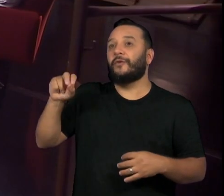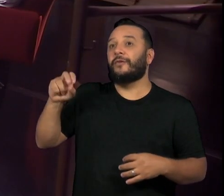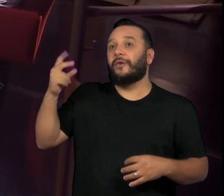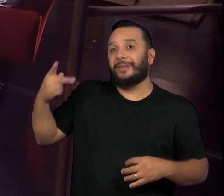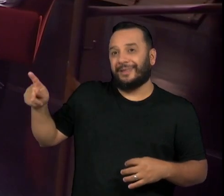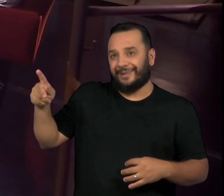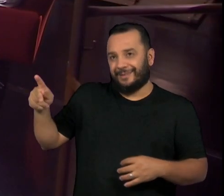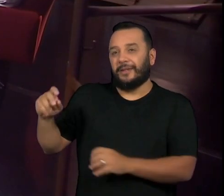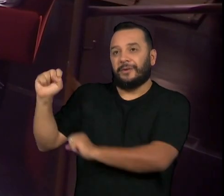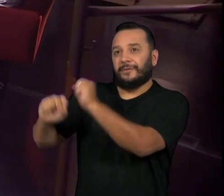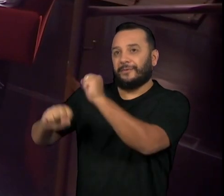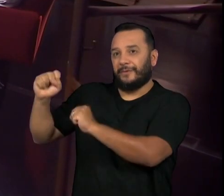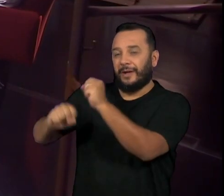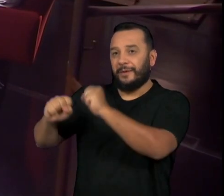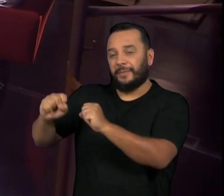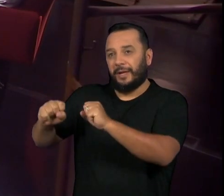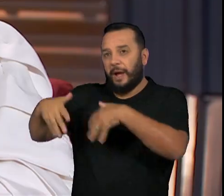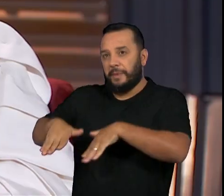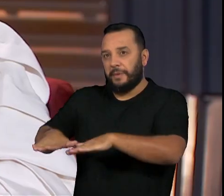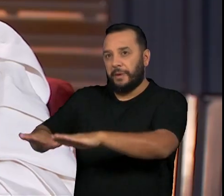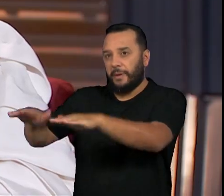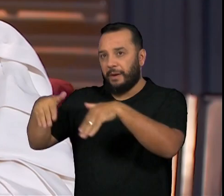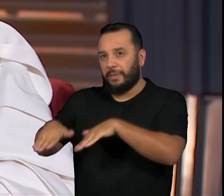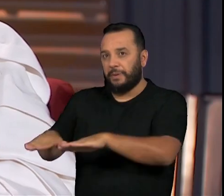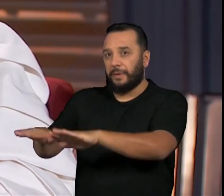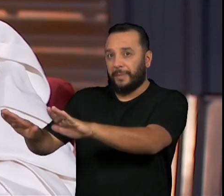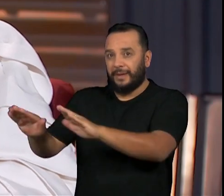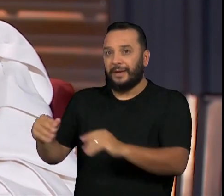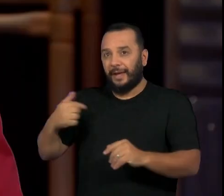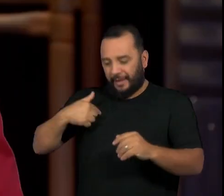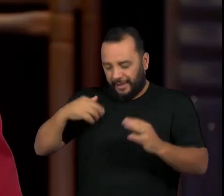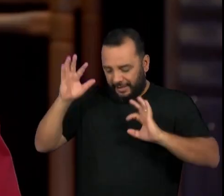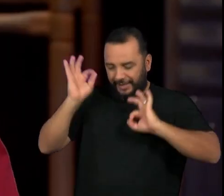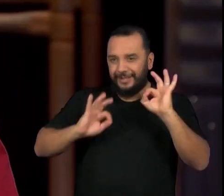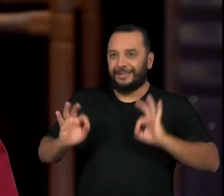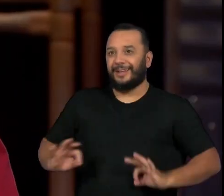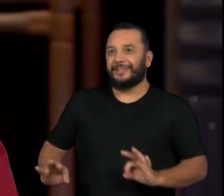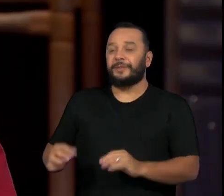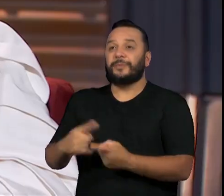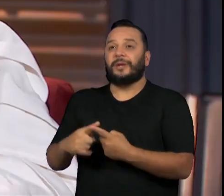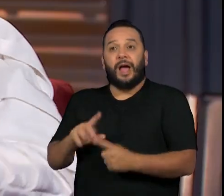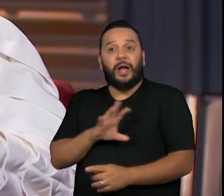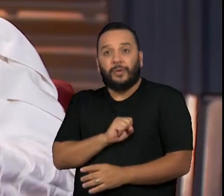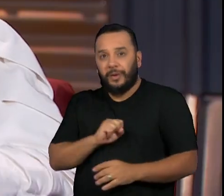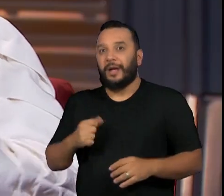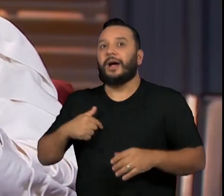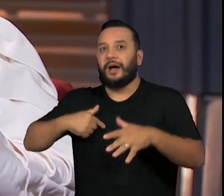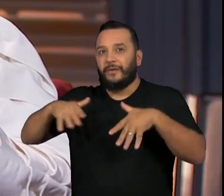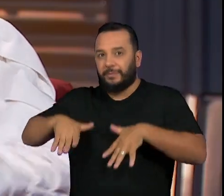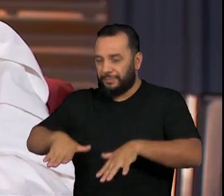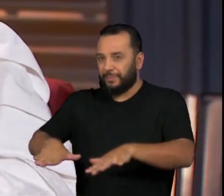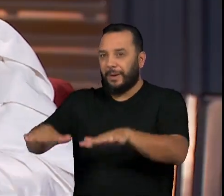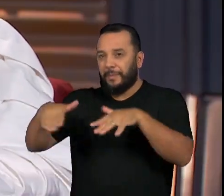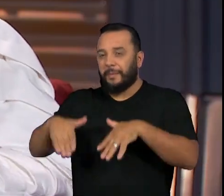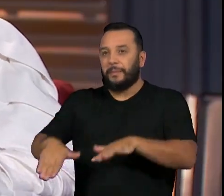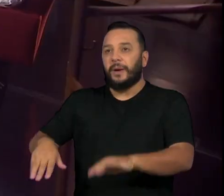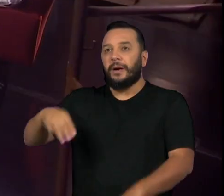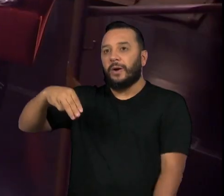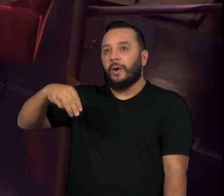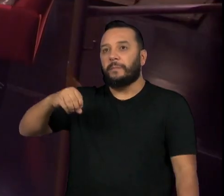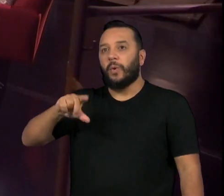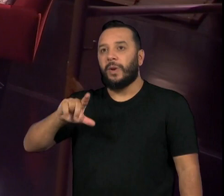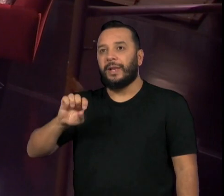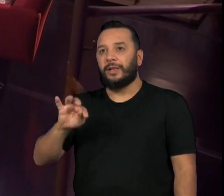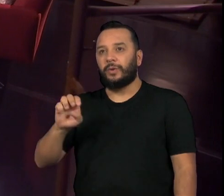numa fábrica de moletom. Então, essa estética, né, Tá. e que adorava costurar moletom, a estética Sim. que está aqui nessa peça. Tá. E